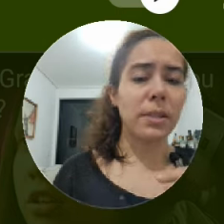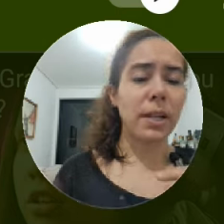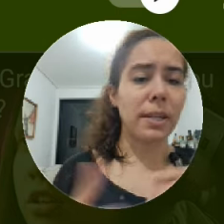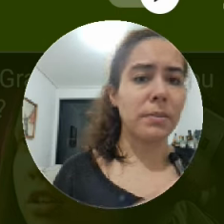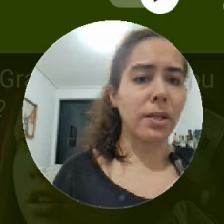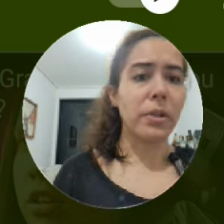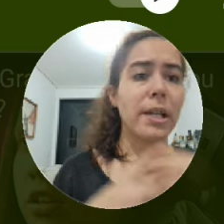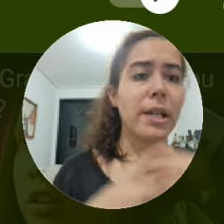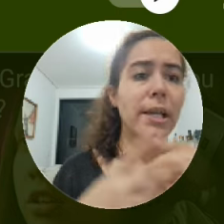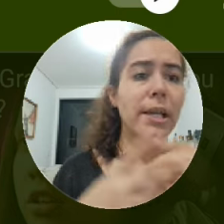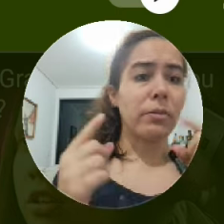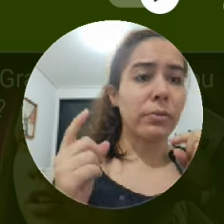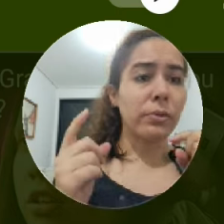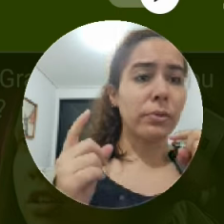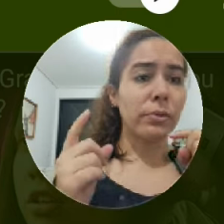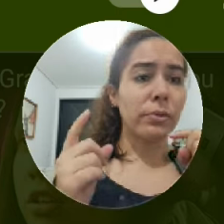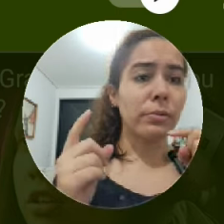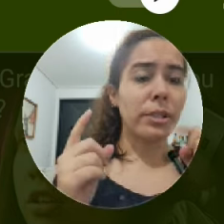da Ismael,